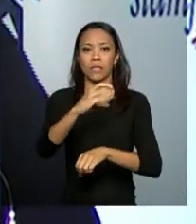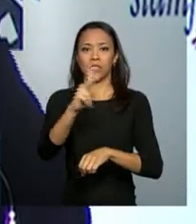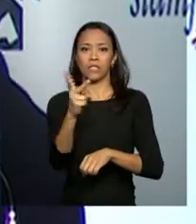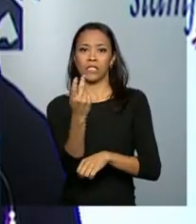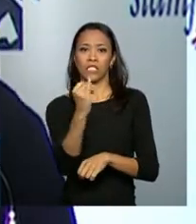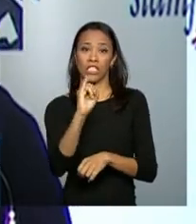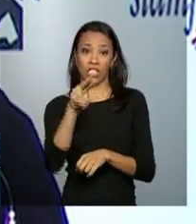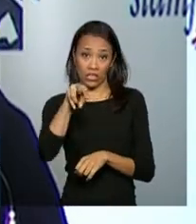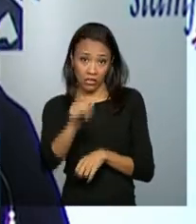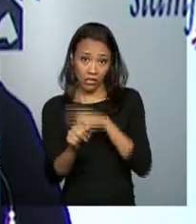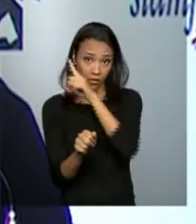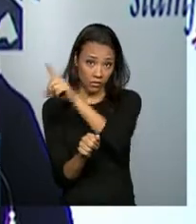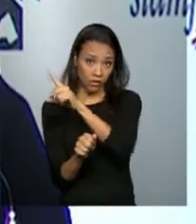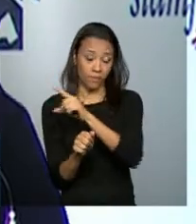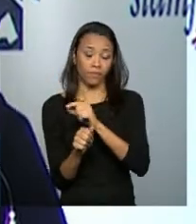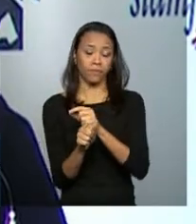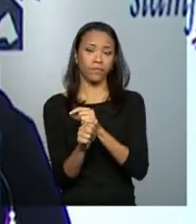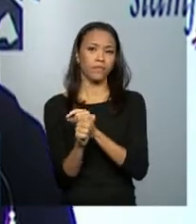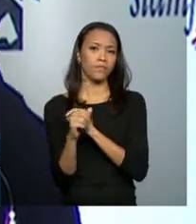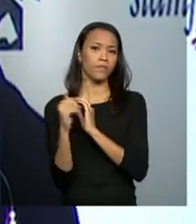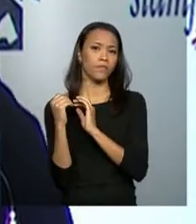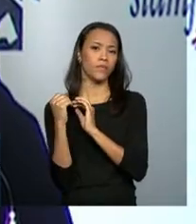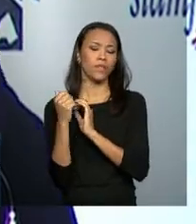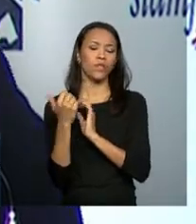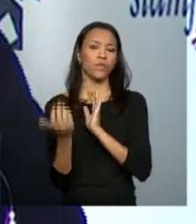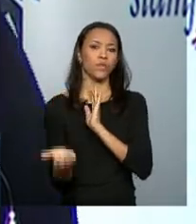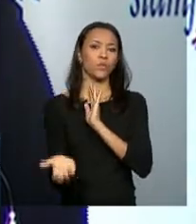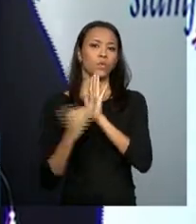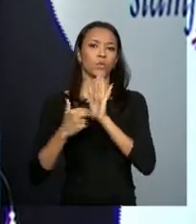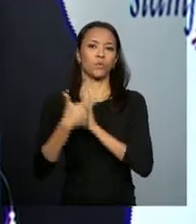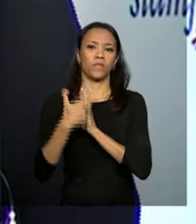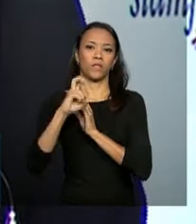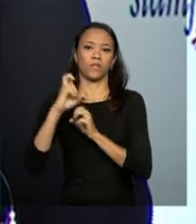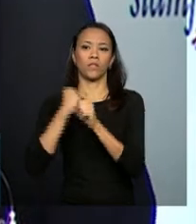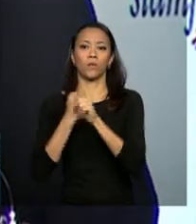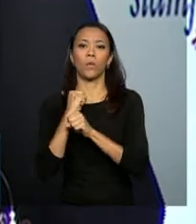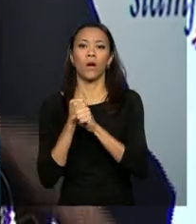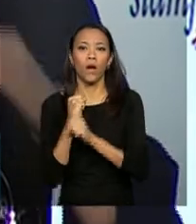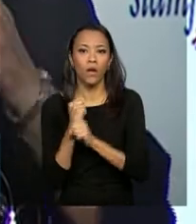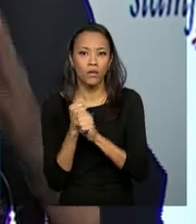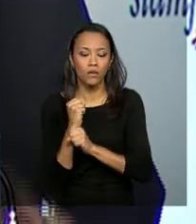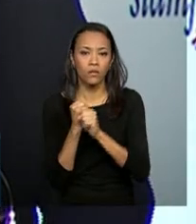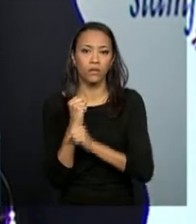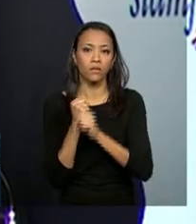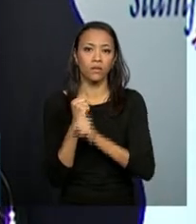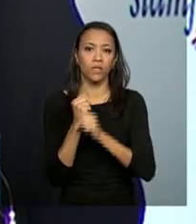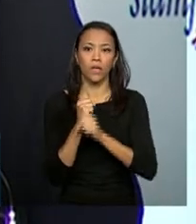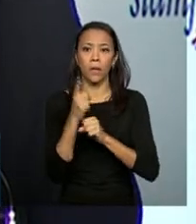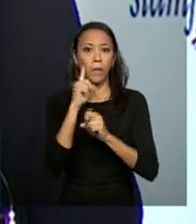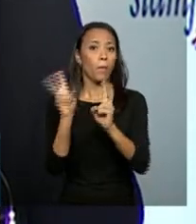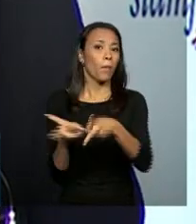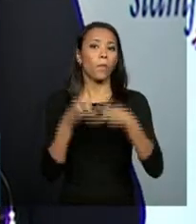crescimento desde os últimos 25 anos. E esse ano prevê